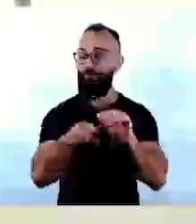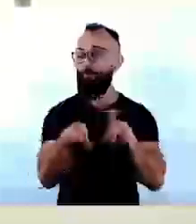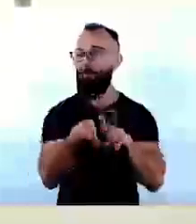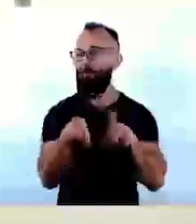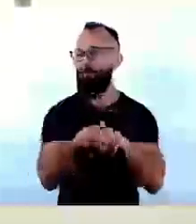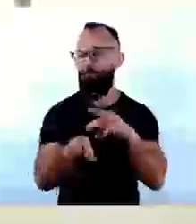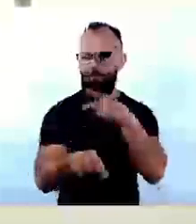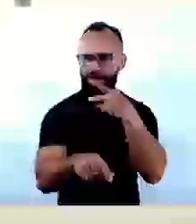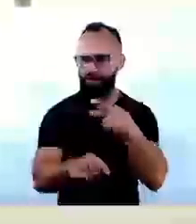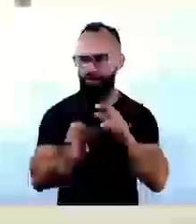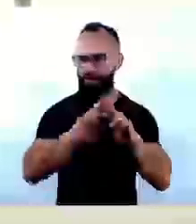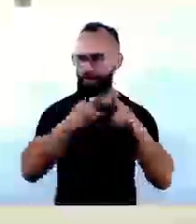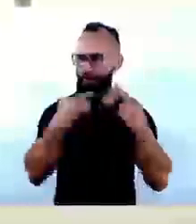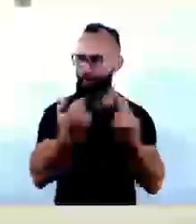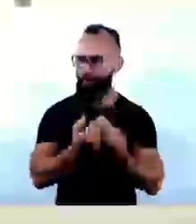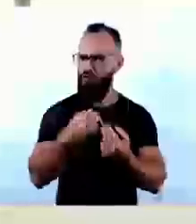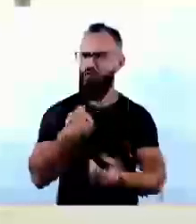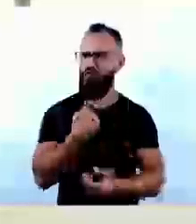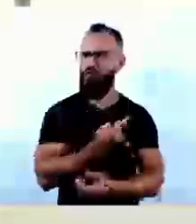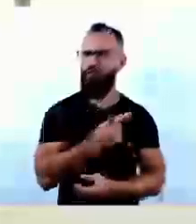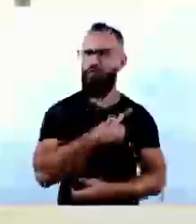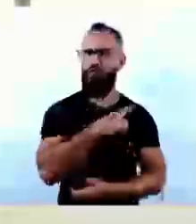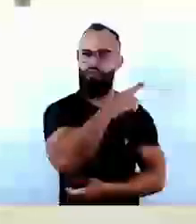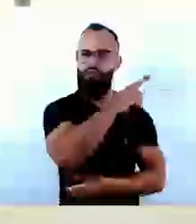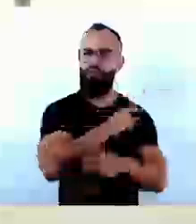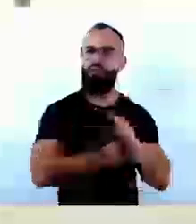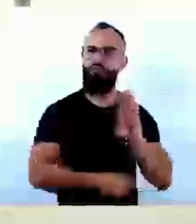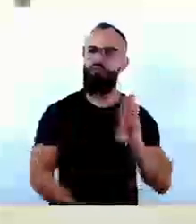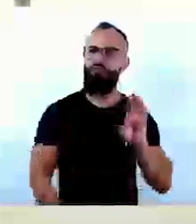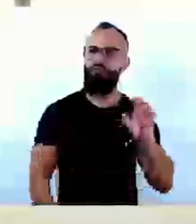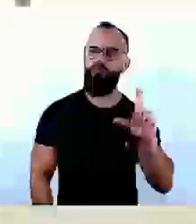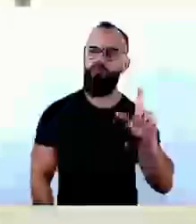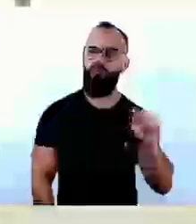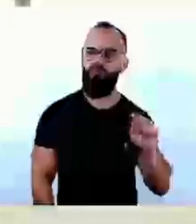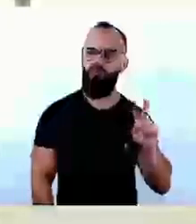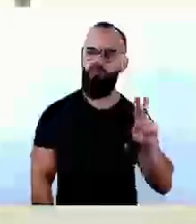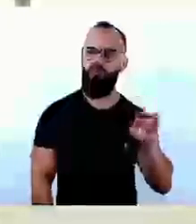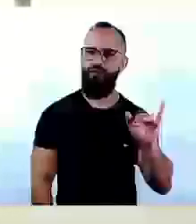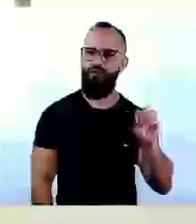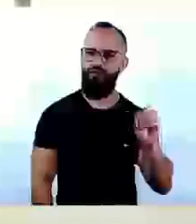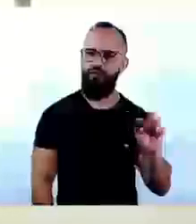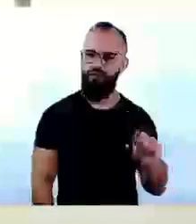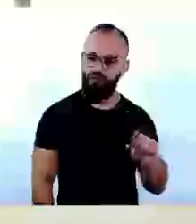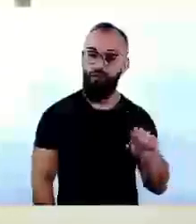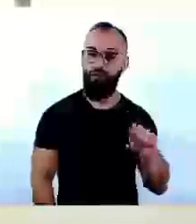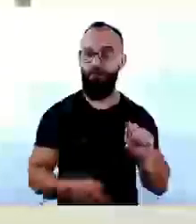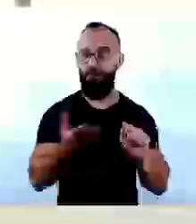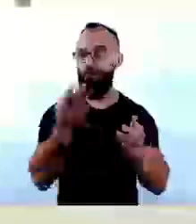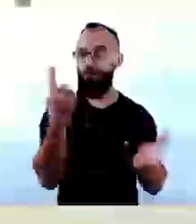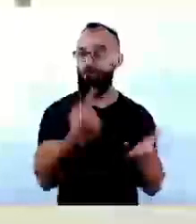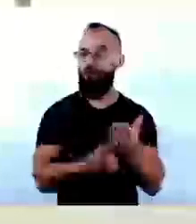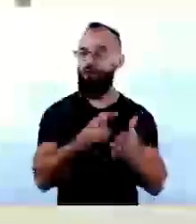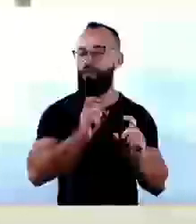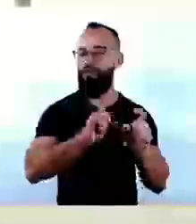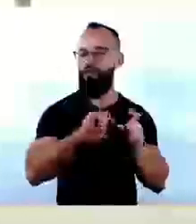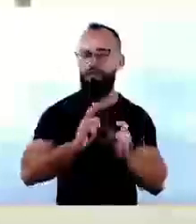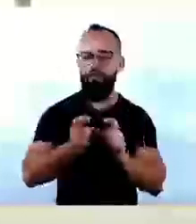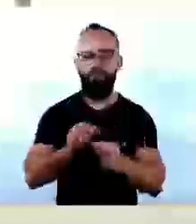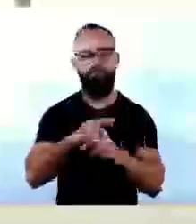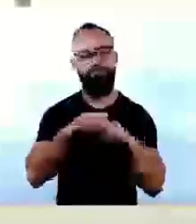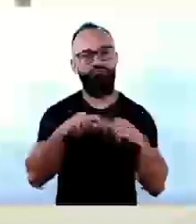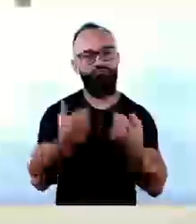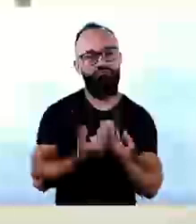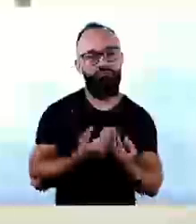reunião bem produtiva acho que foi até o vereador que provocou essa reunião né marcou ali os vereadores aqui o Rodrigo